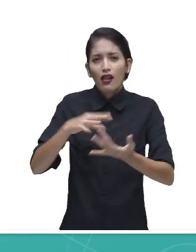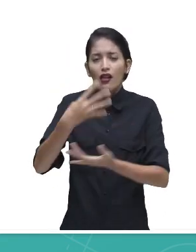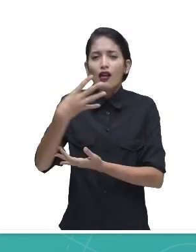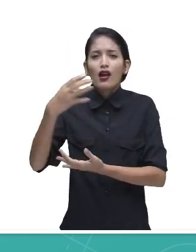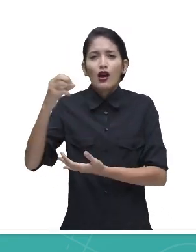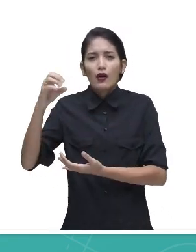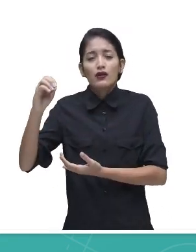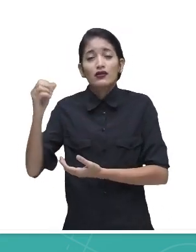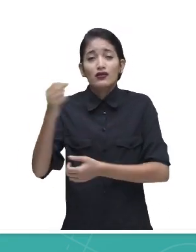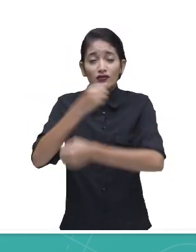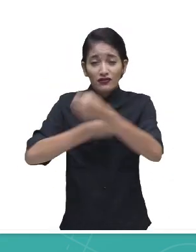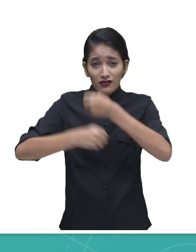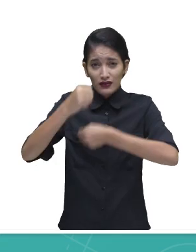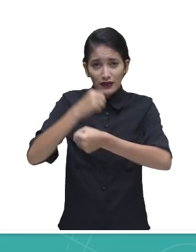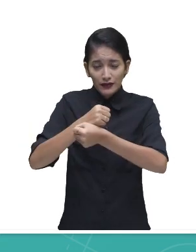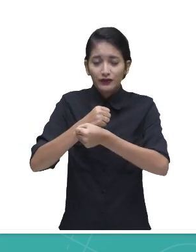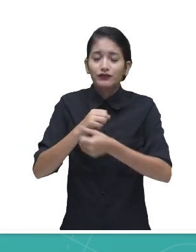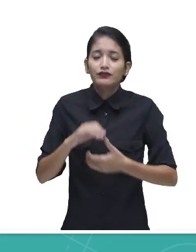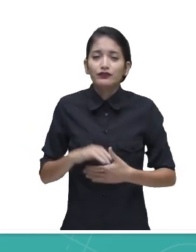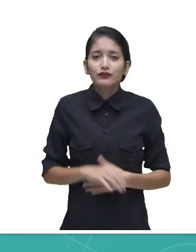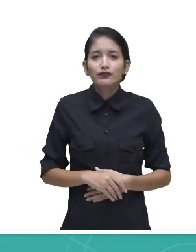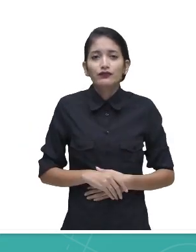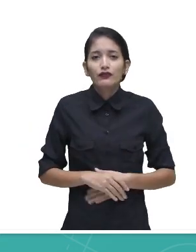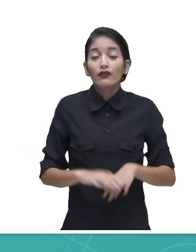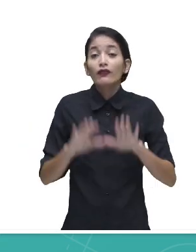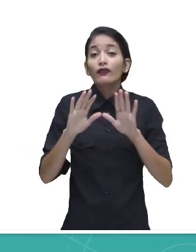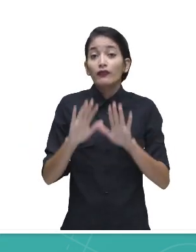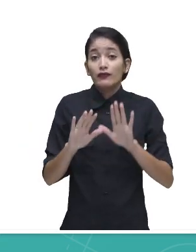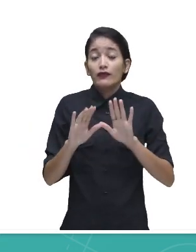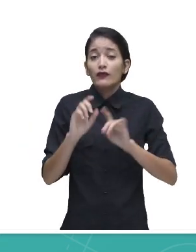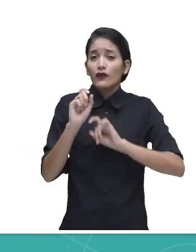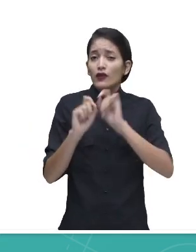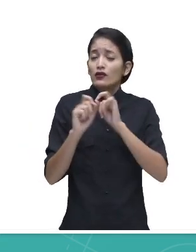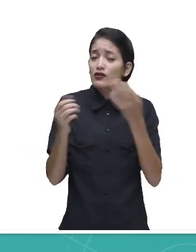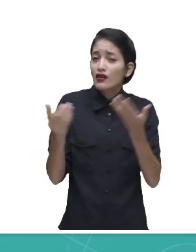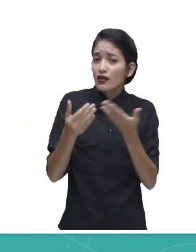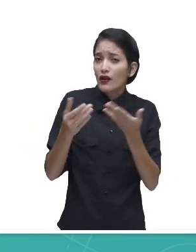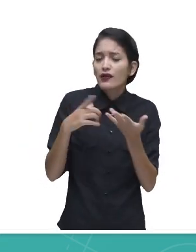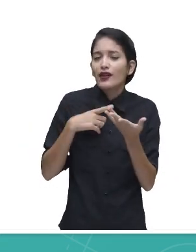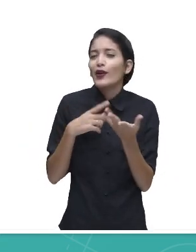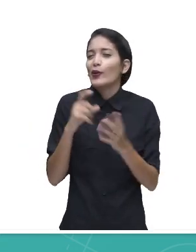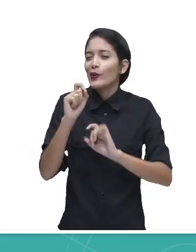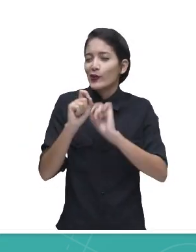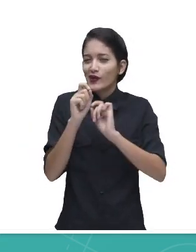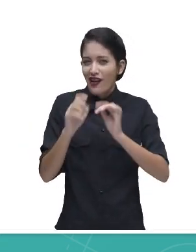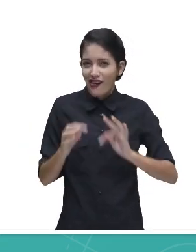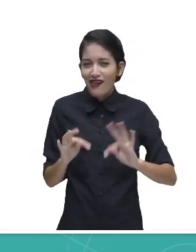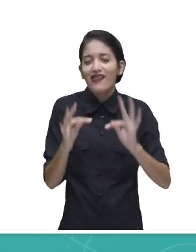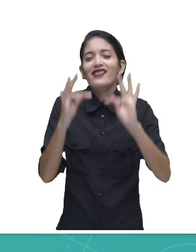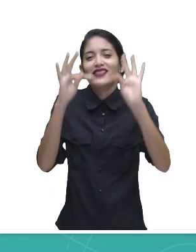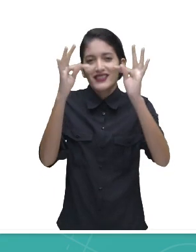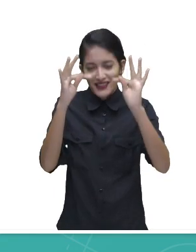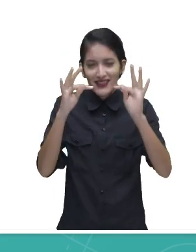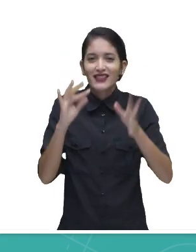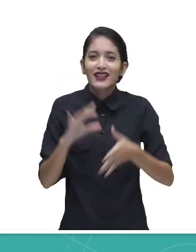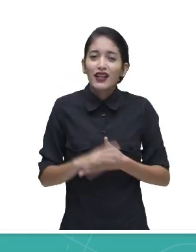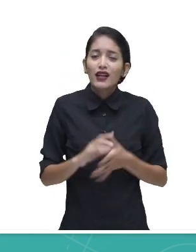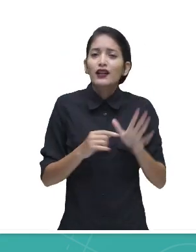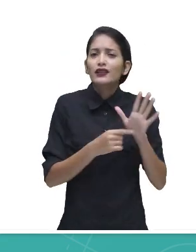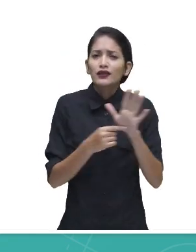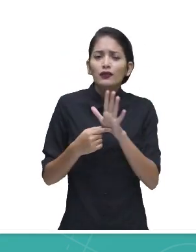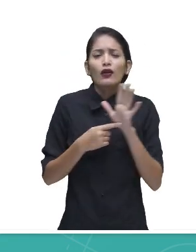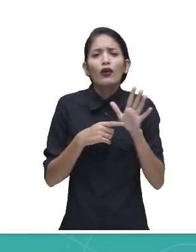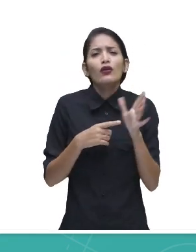anos atrás, certo? Mas agora a gente tem uma tecnologia maior que permite que a gente